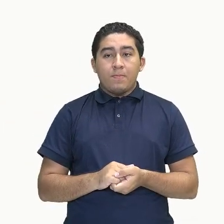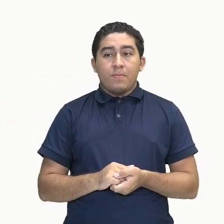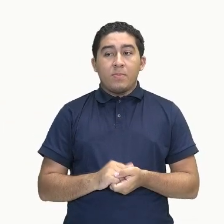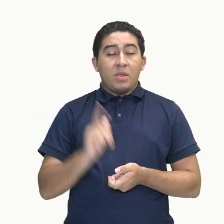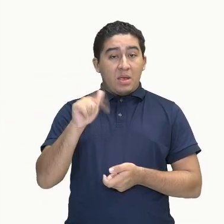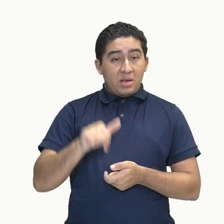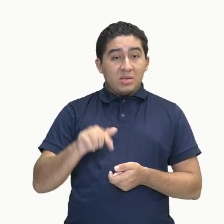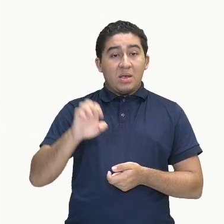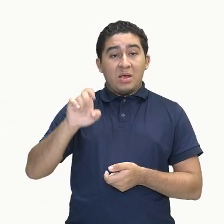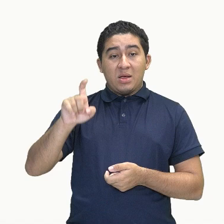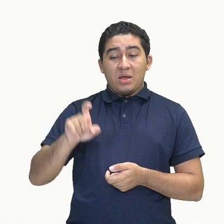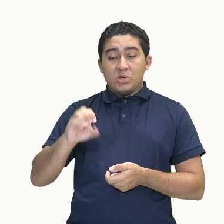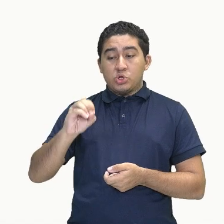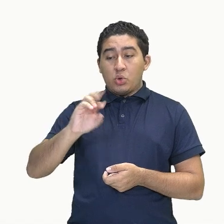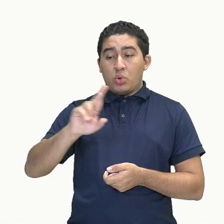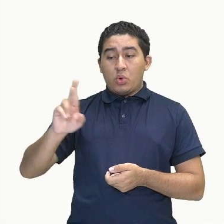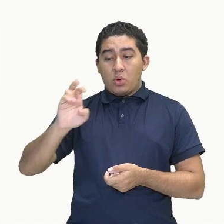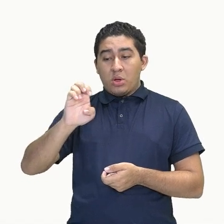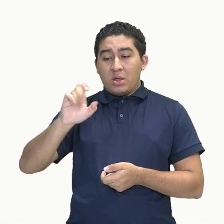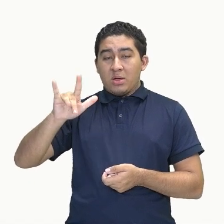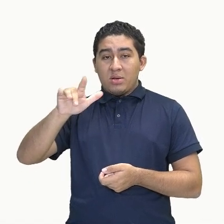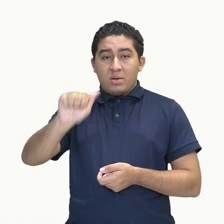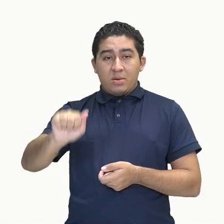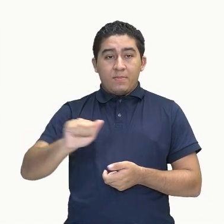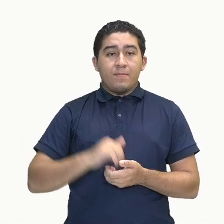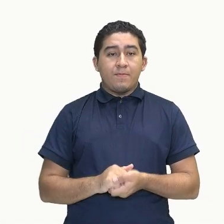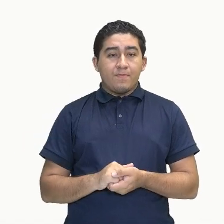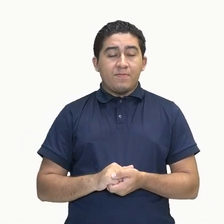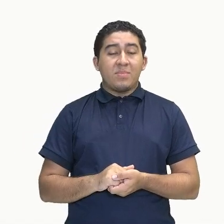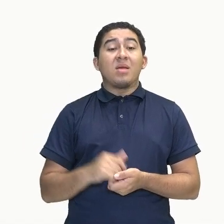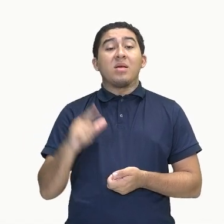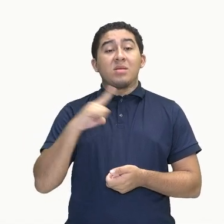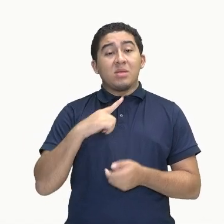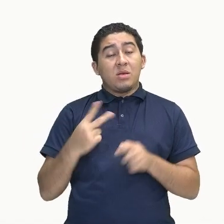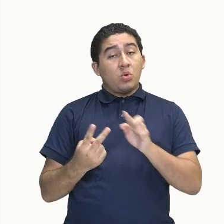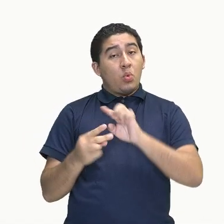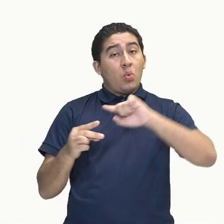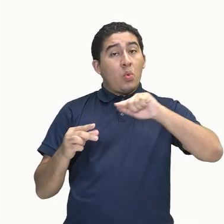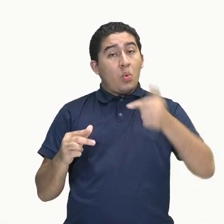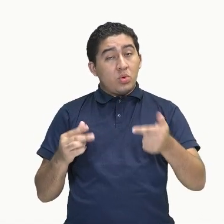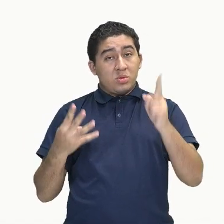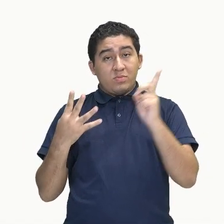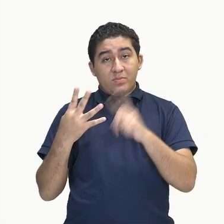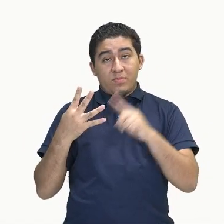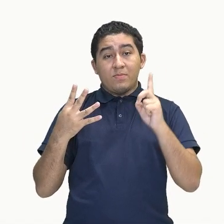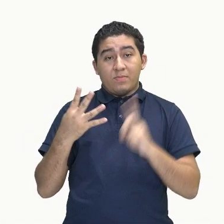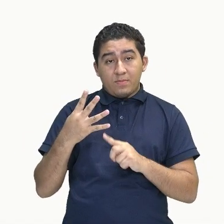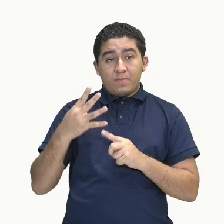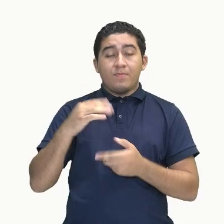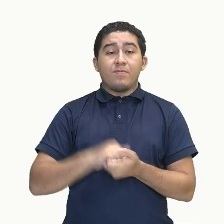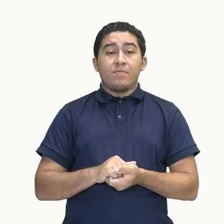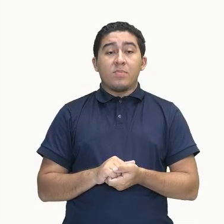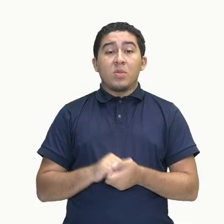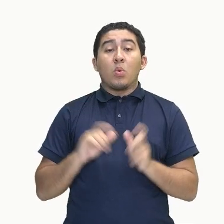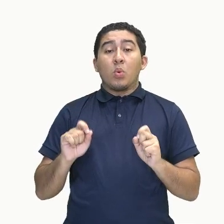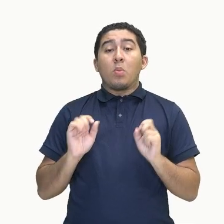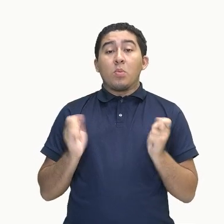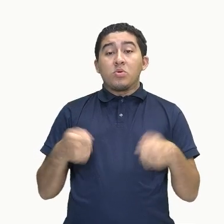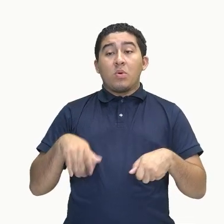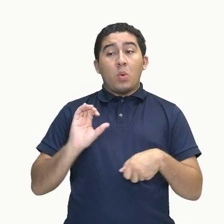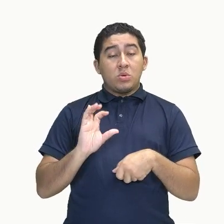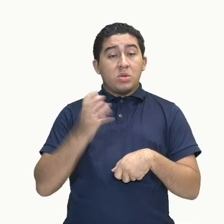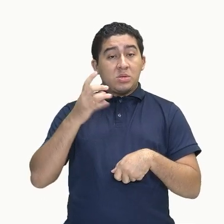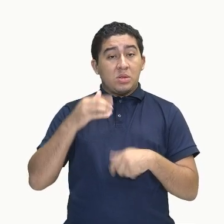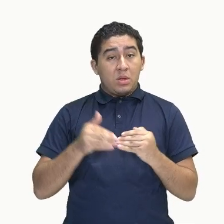a exorreica, tá bom? Aí nós temos também as arreicas e criptorreicas, né? E o que pode acontecer